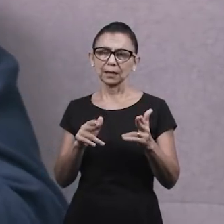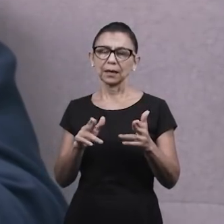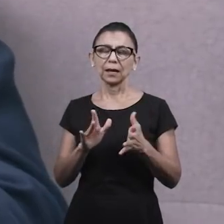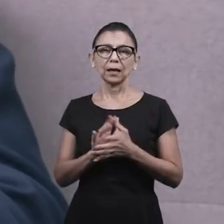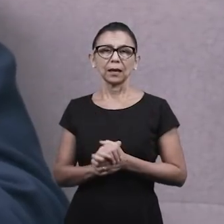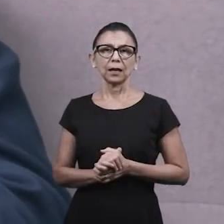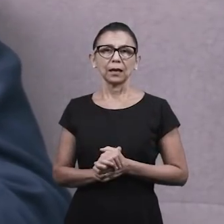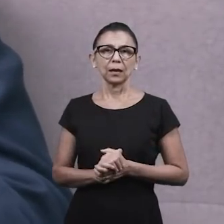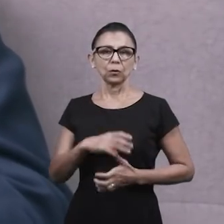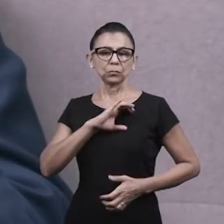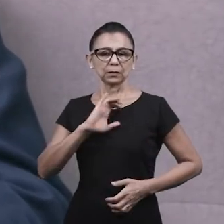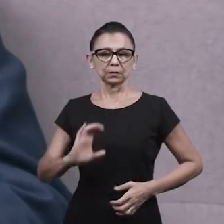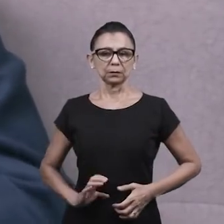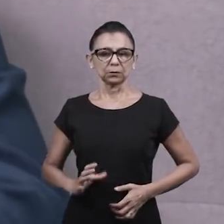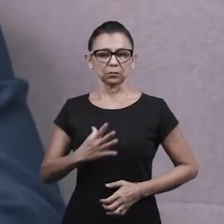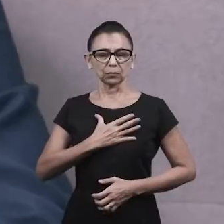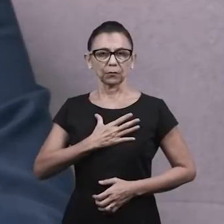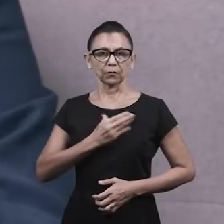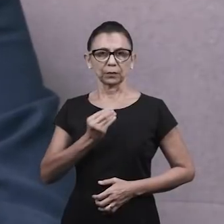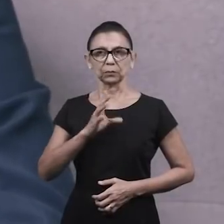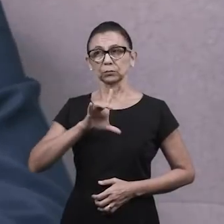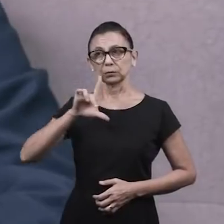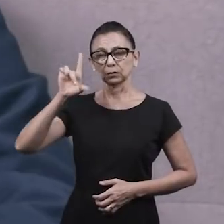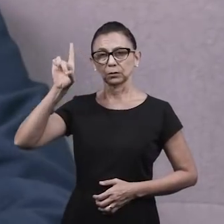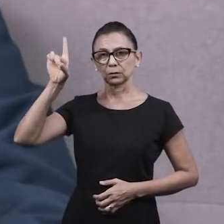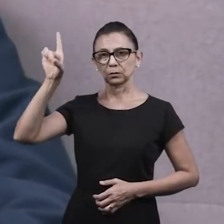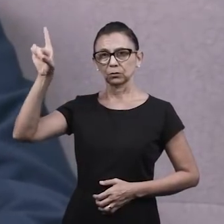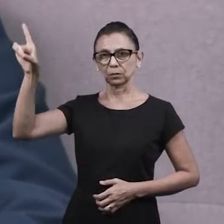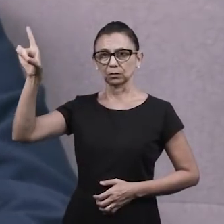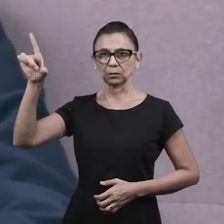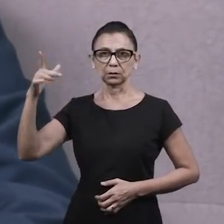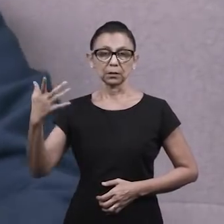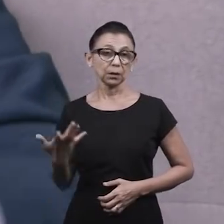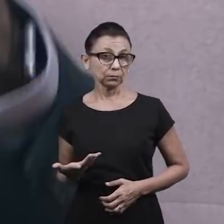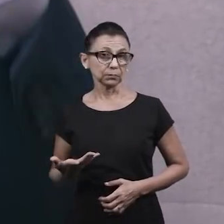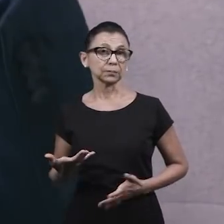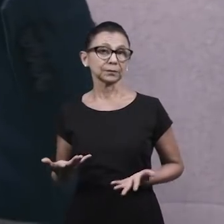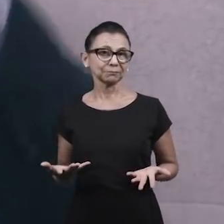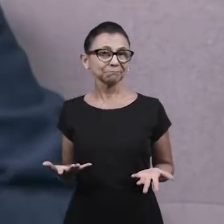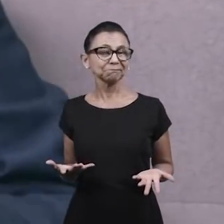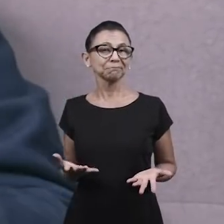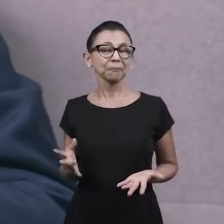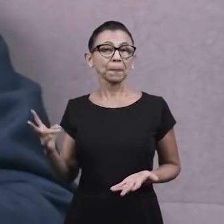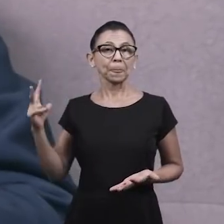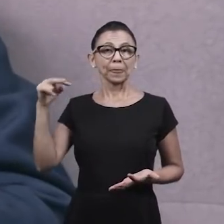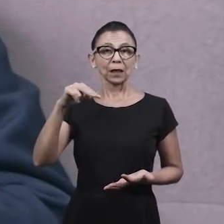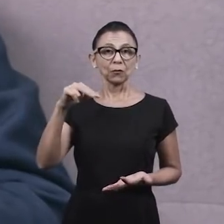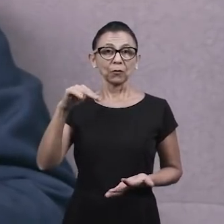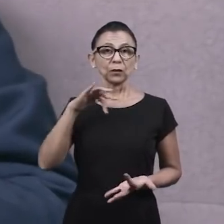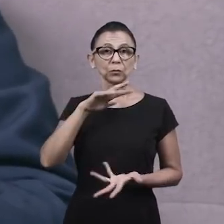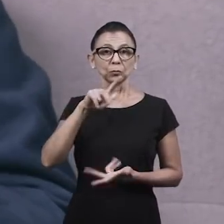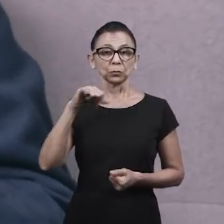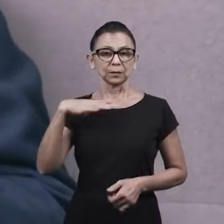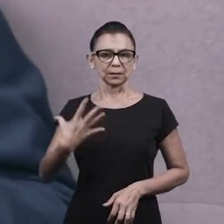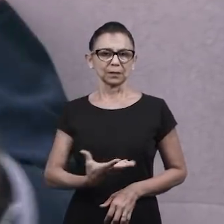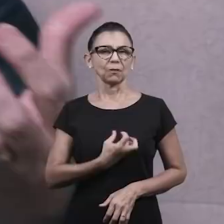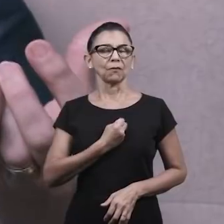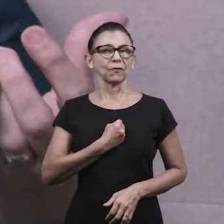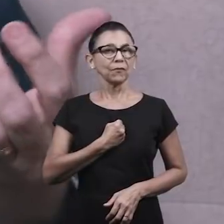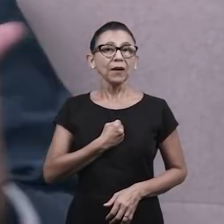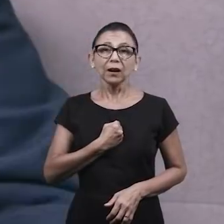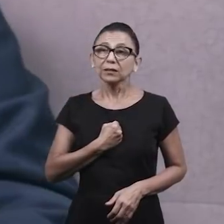né? Usando a sua prerrogativa de rei dos reis, né? De senhor dos senhores.